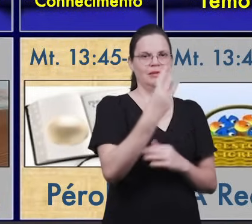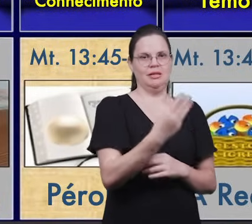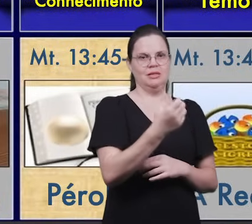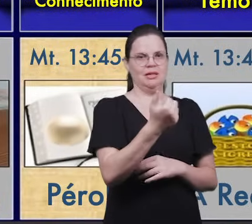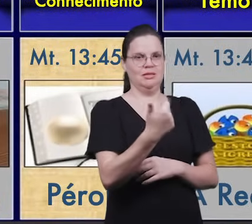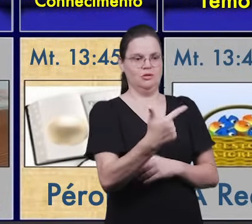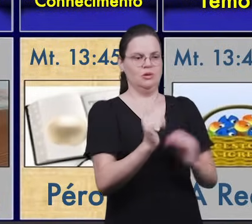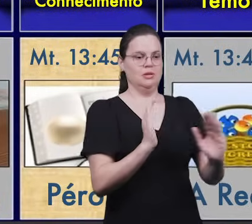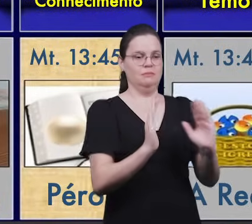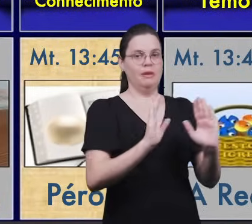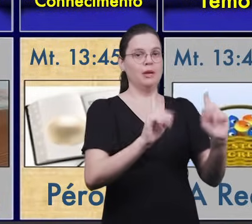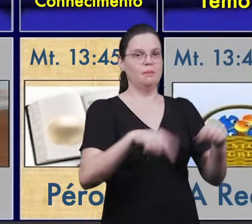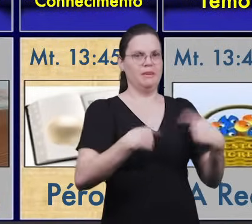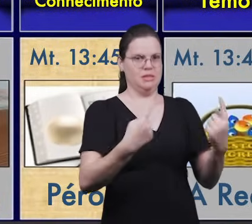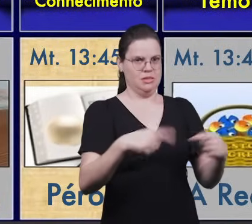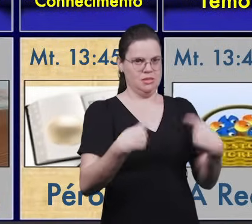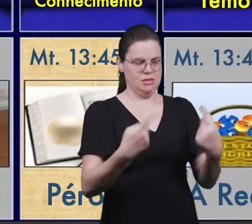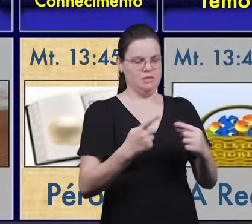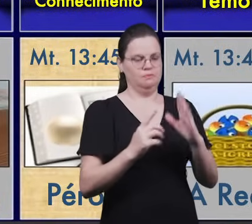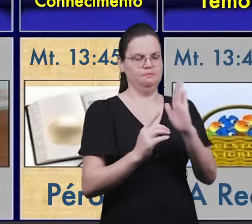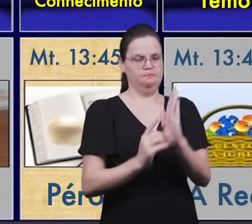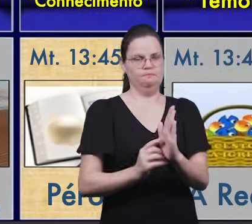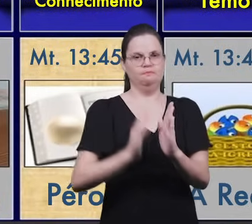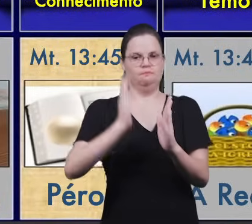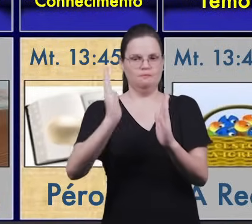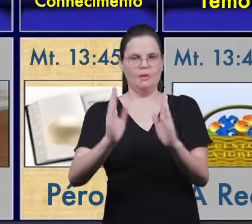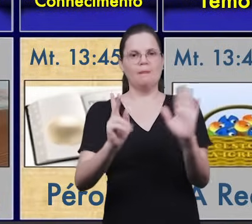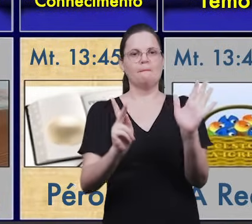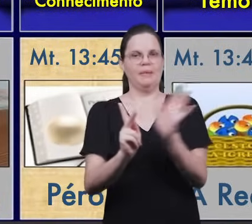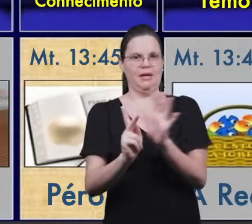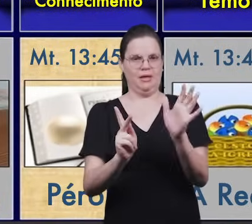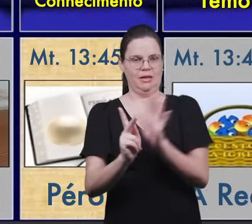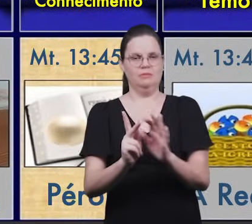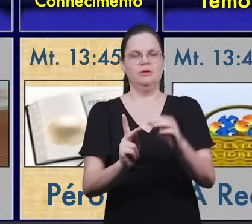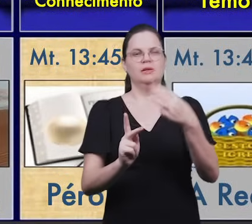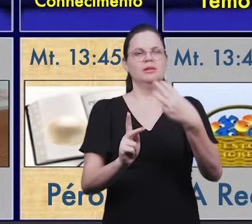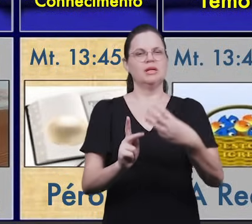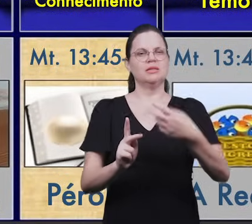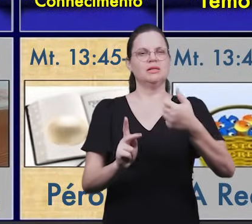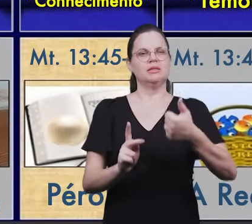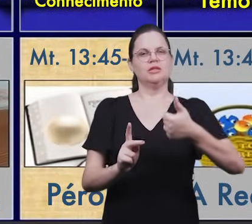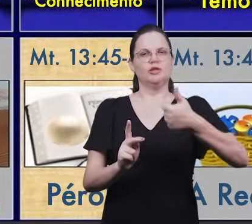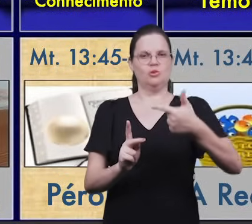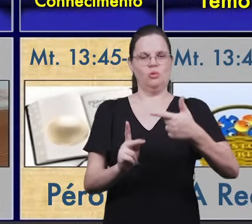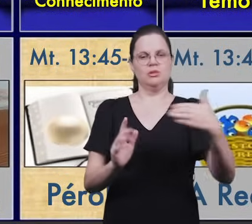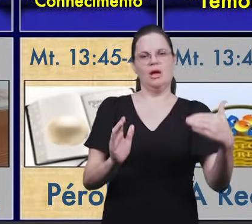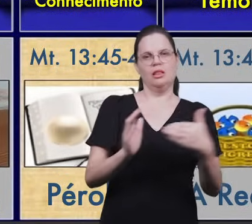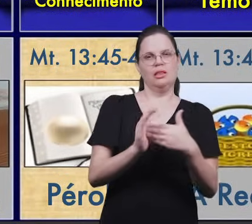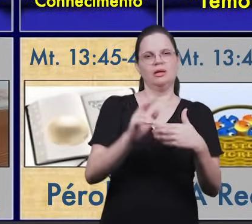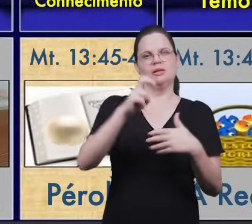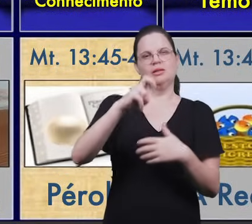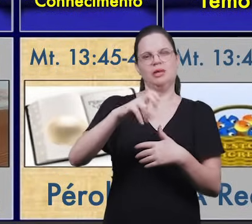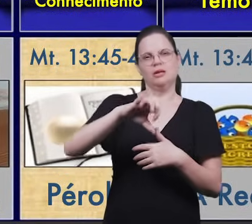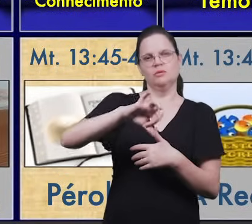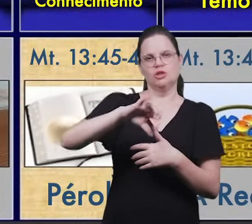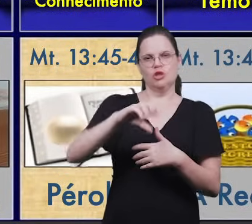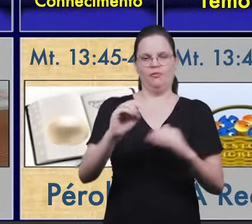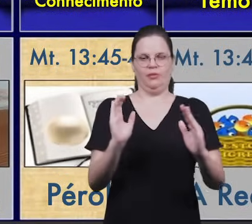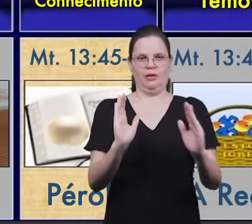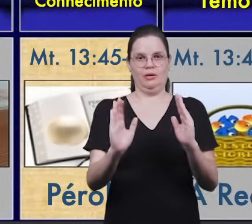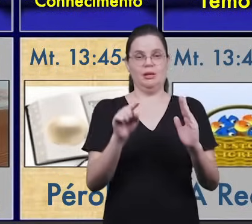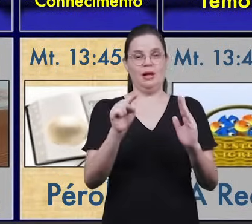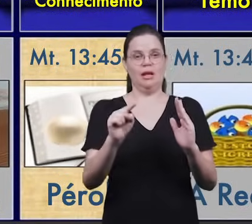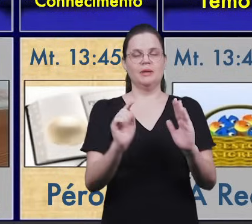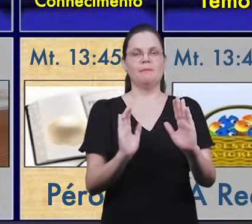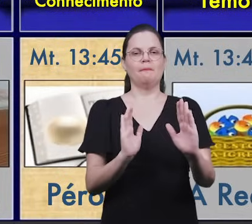o período das perseguições. Depois, Pérgamo vai de 312 a 590. É